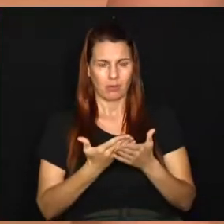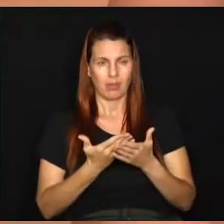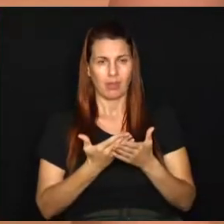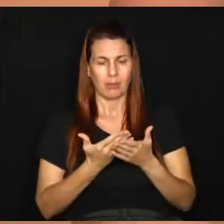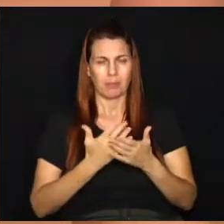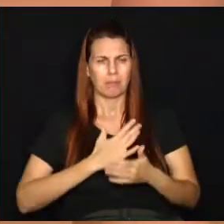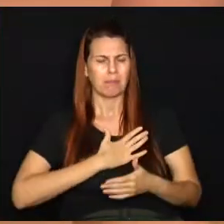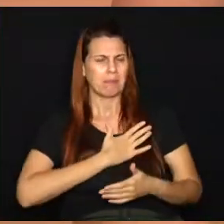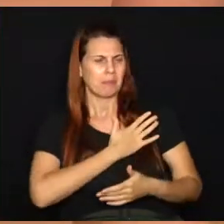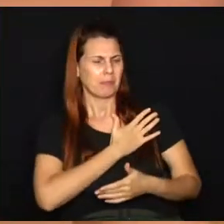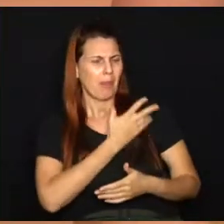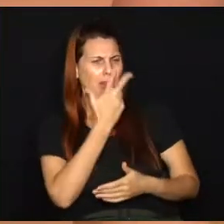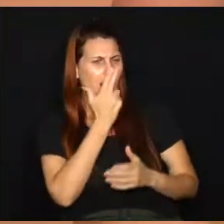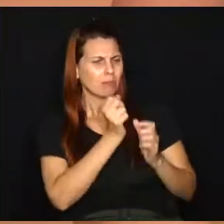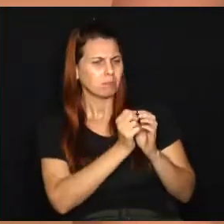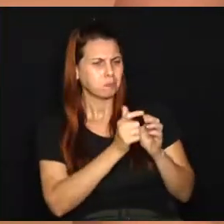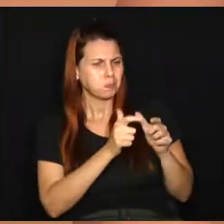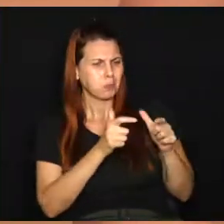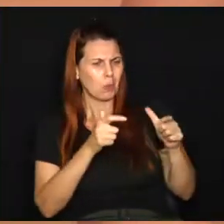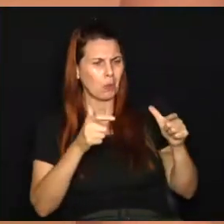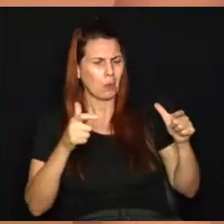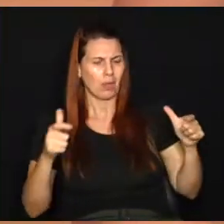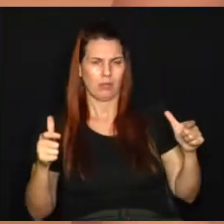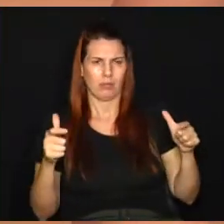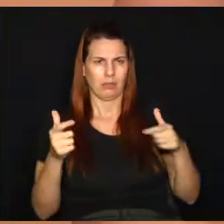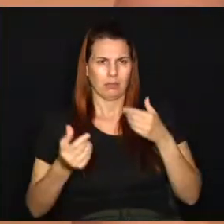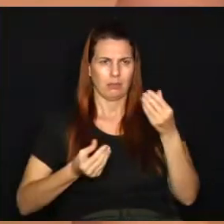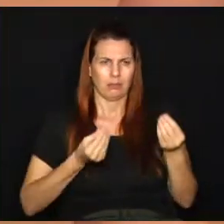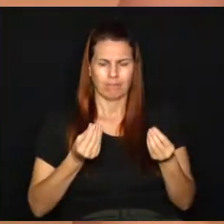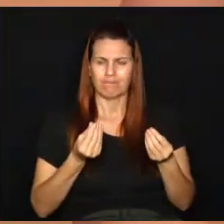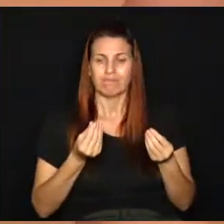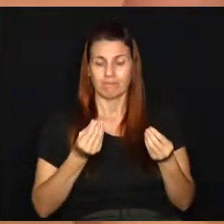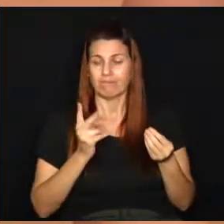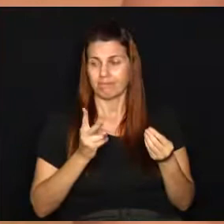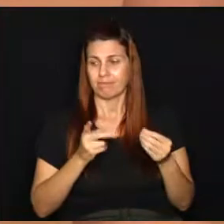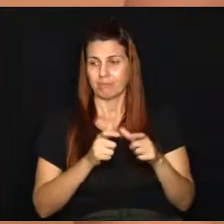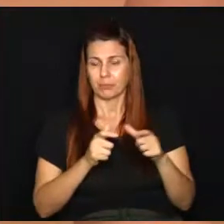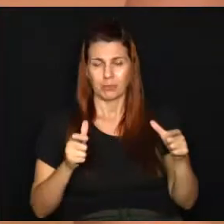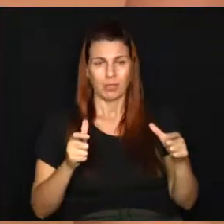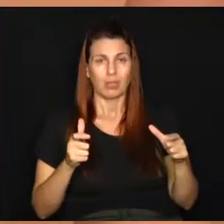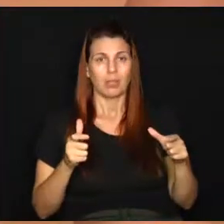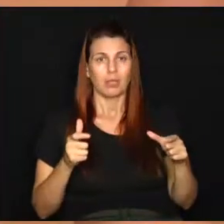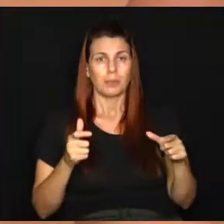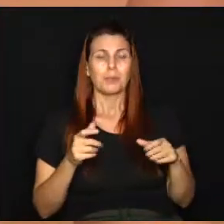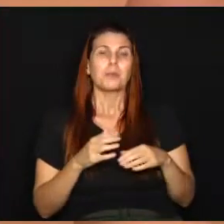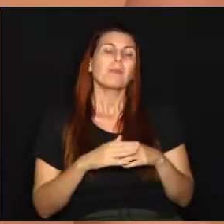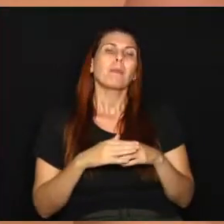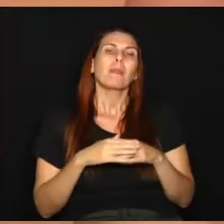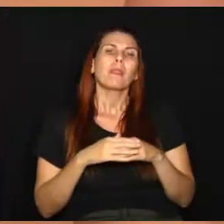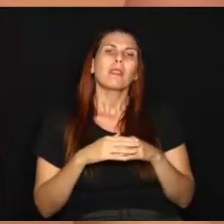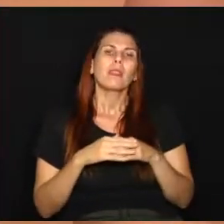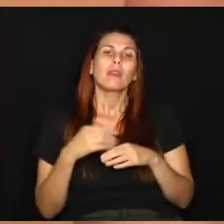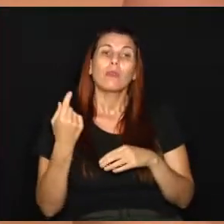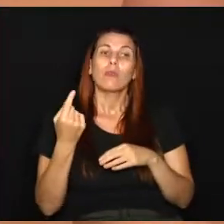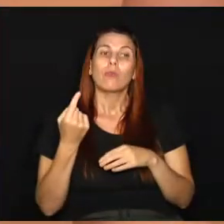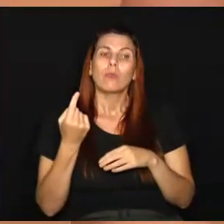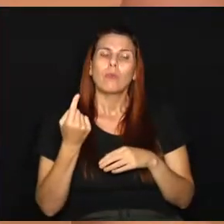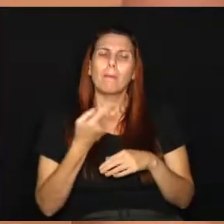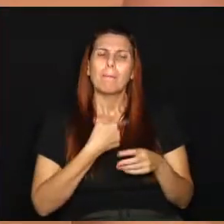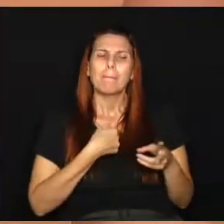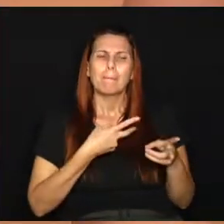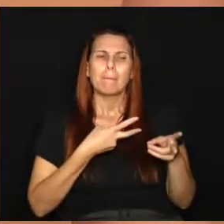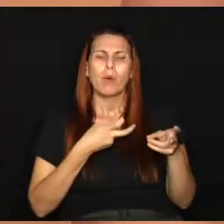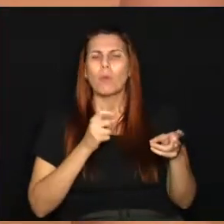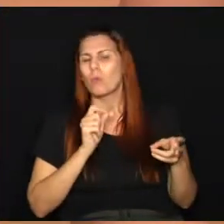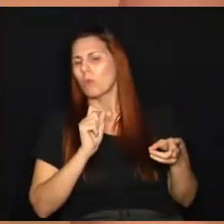vê crescendo cada vez mais, né? E não à toa crescendo cada vez mais. Quer dizer, a gente vê um